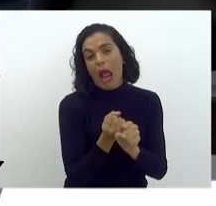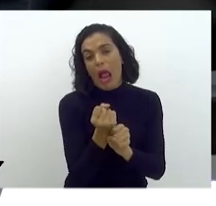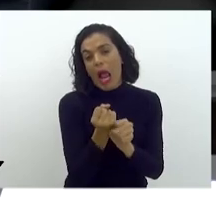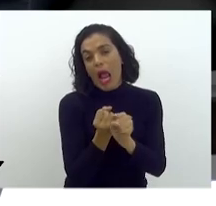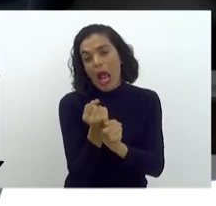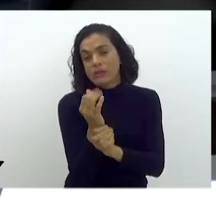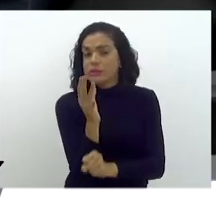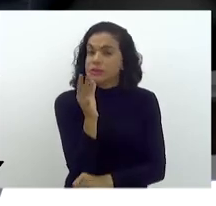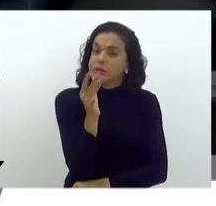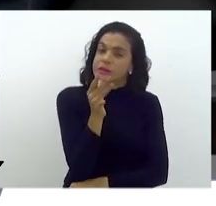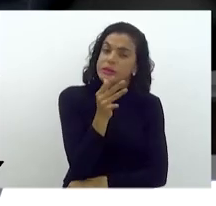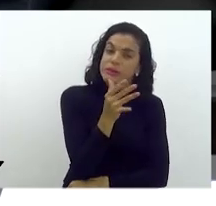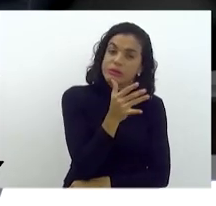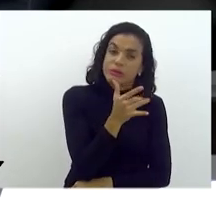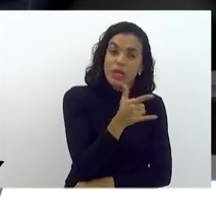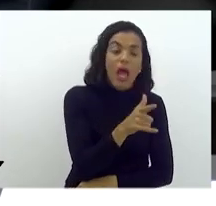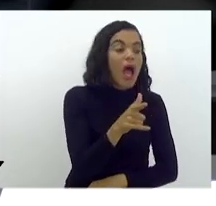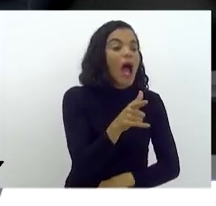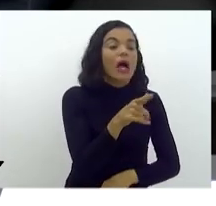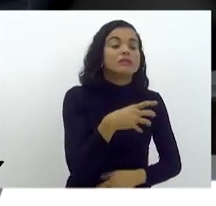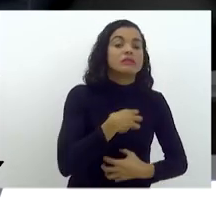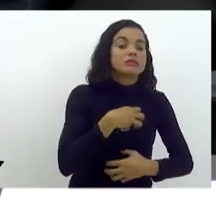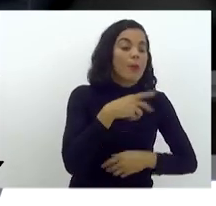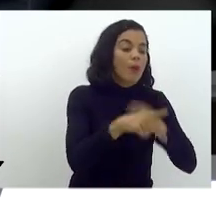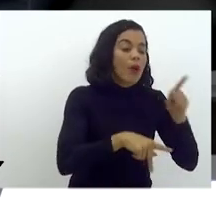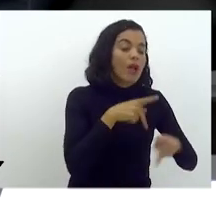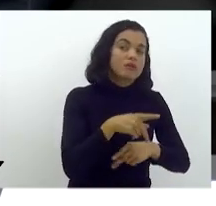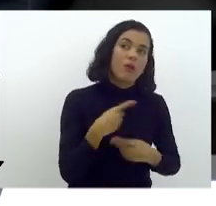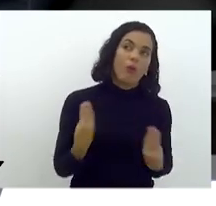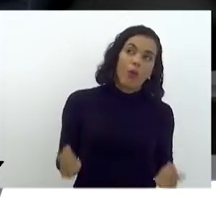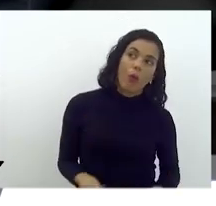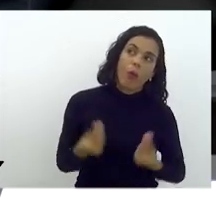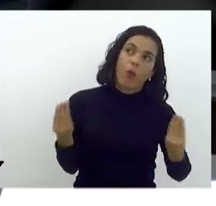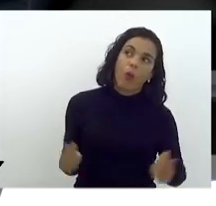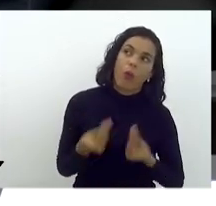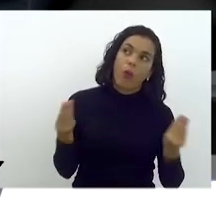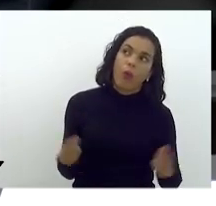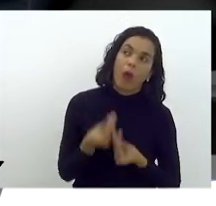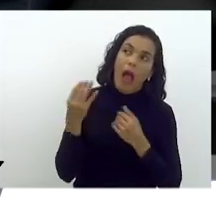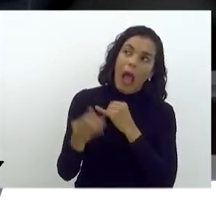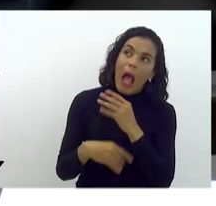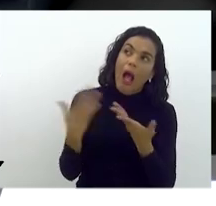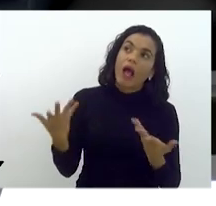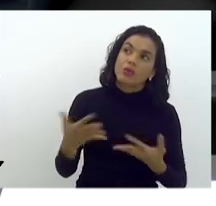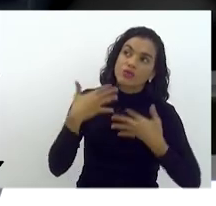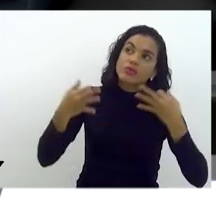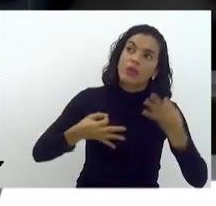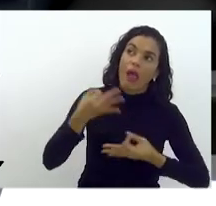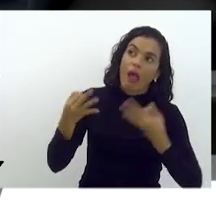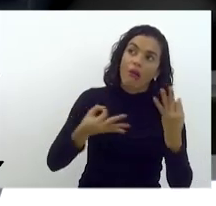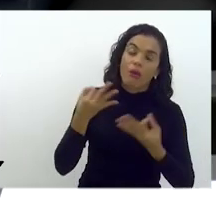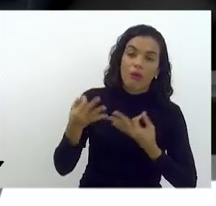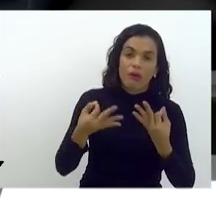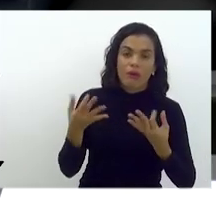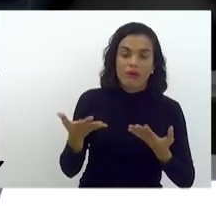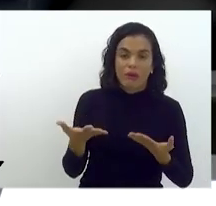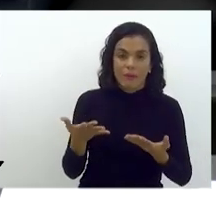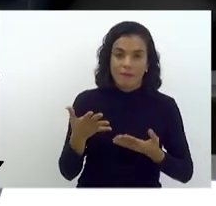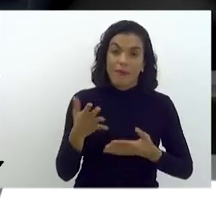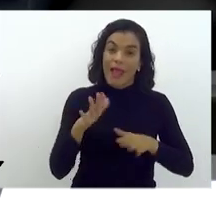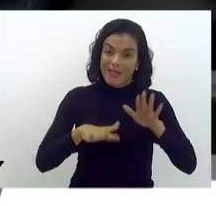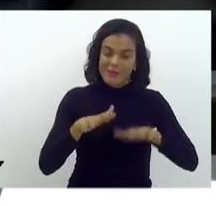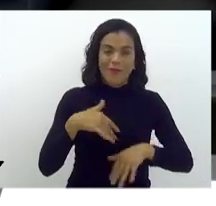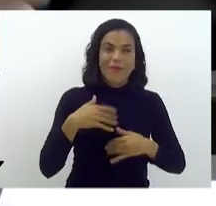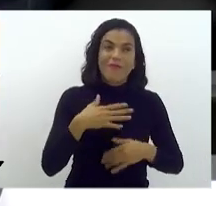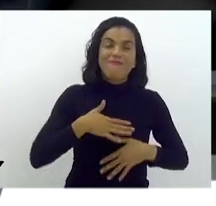isso dá para a população uma sensação de impunidade isso é muito ruim eu fico feliz quando eu posso ligar para uma parte